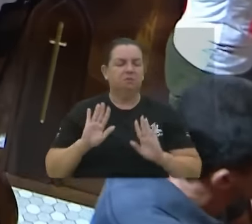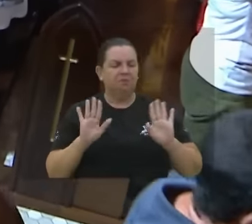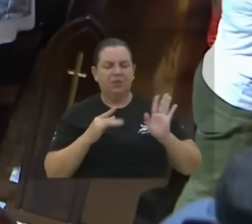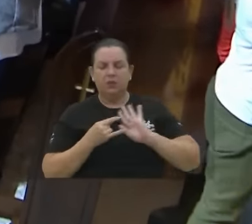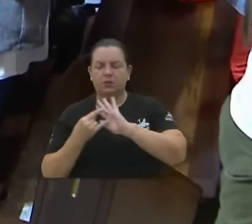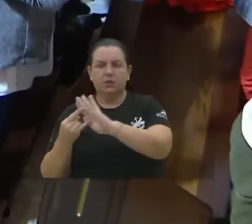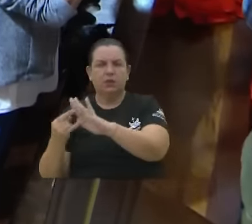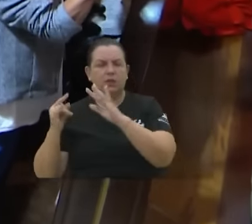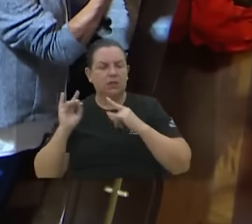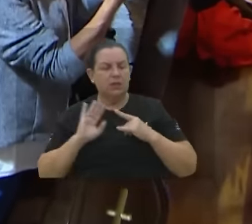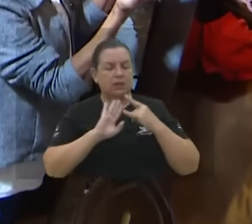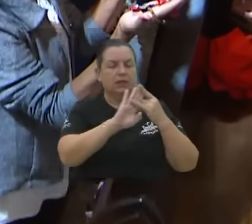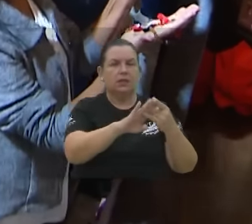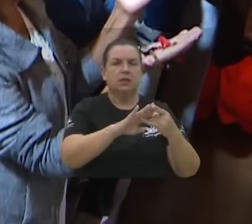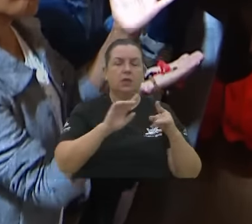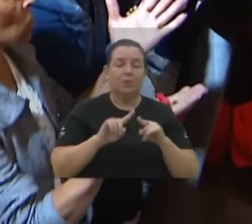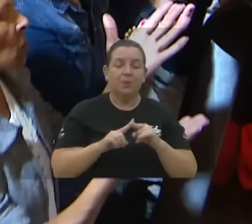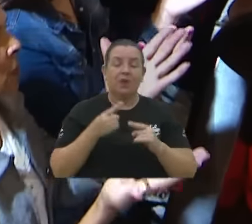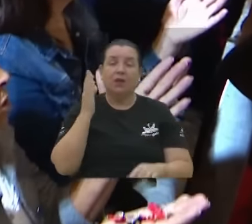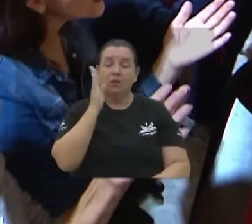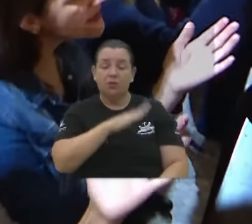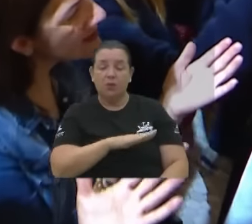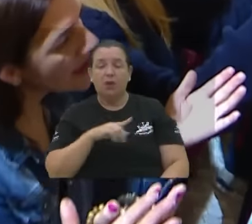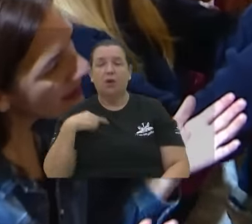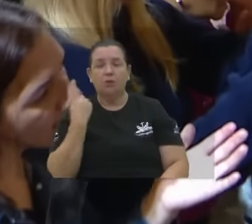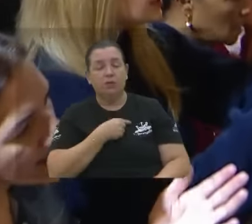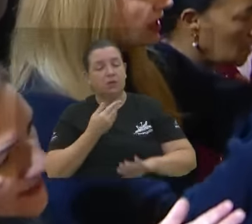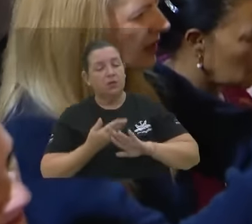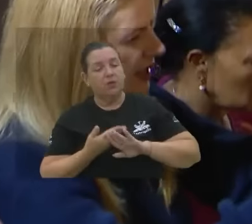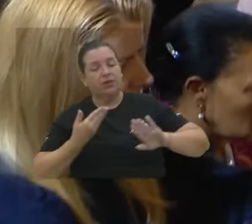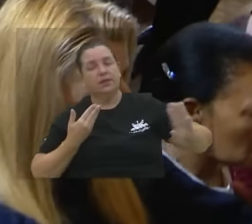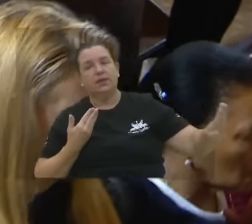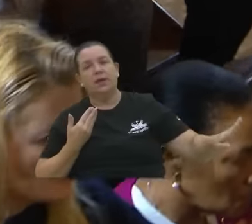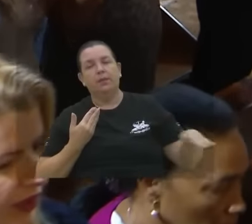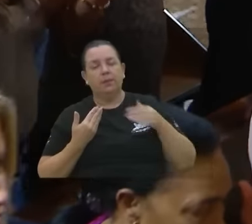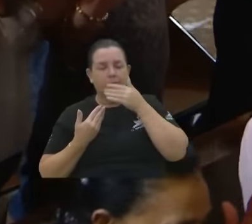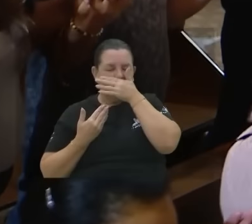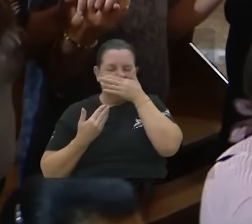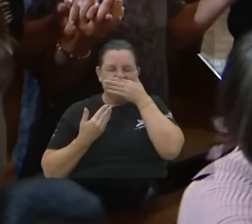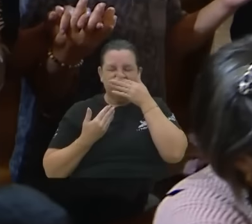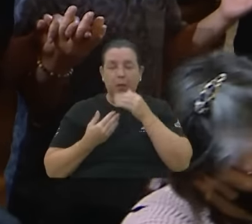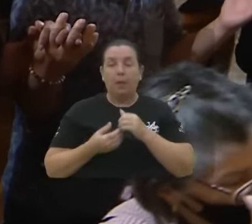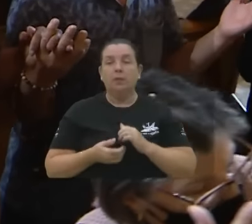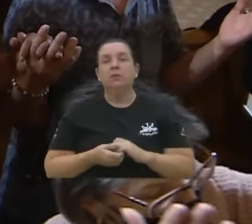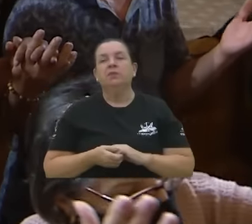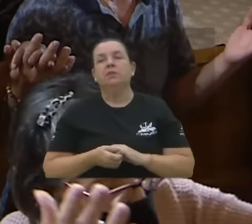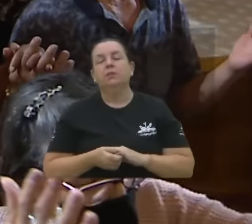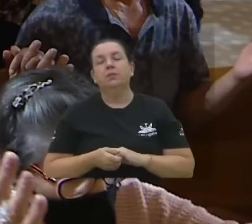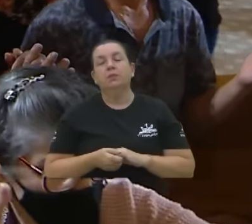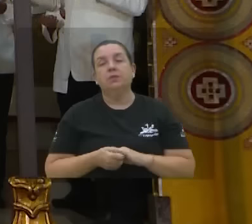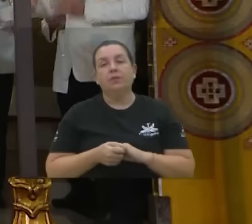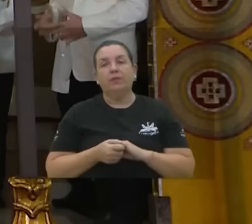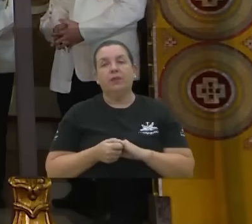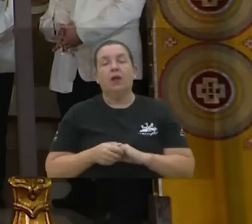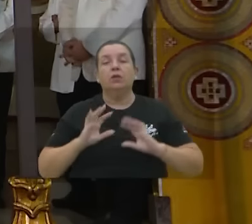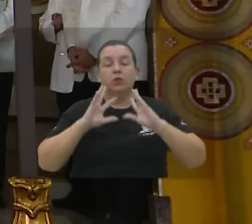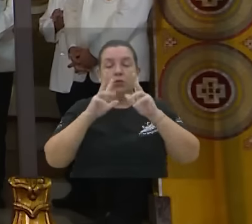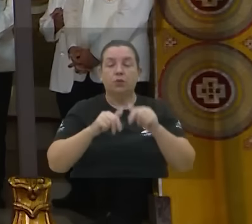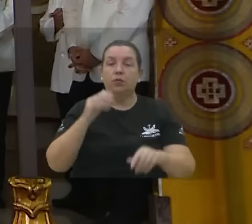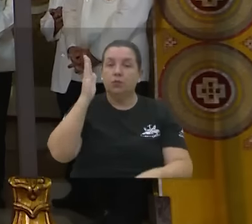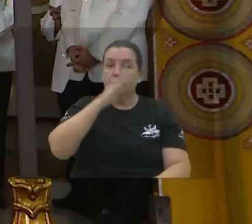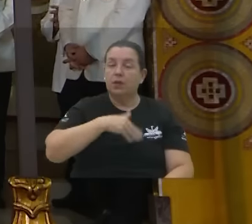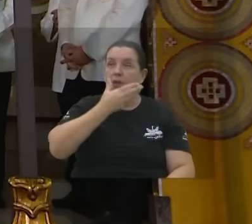nos tem ofendido. E não nos deixeis cair em tentação, mas livrai-nos do mal. Livrai-nos